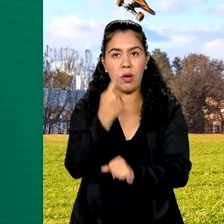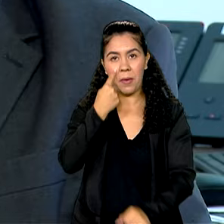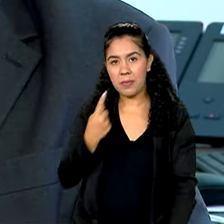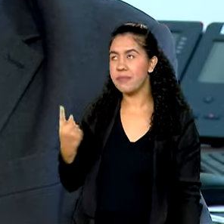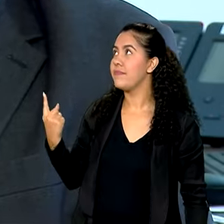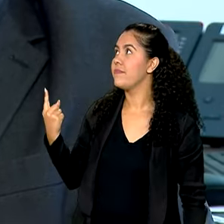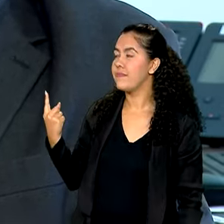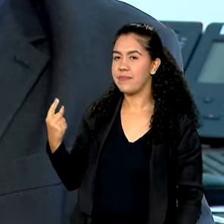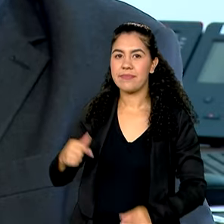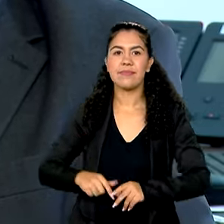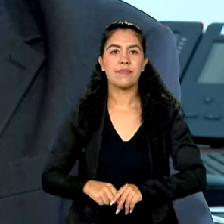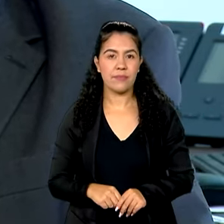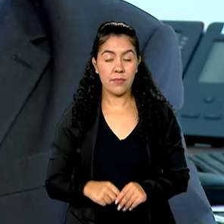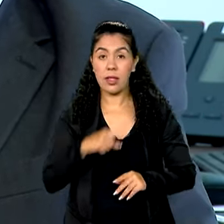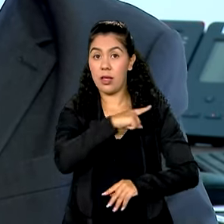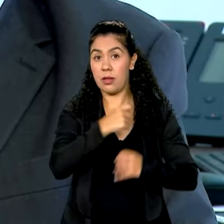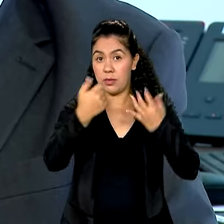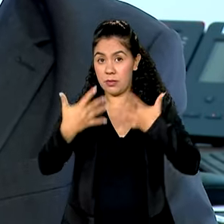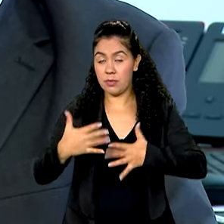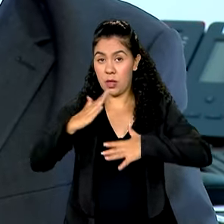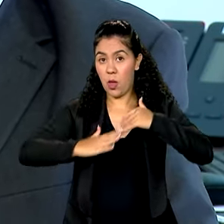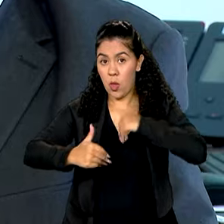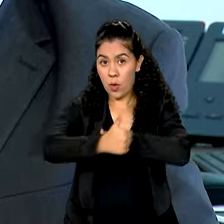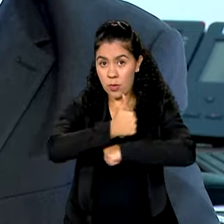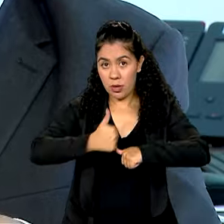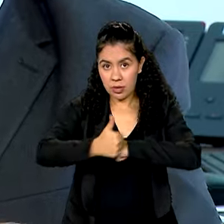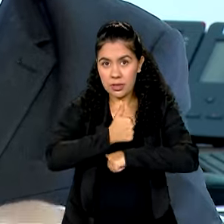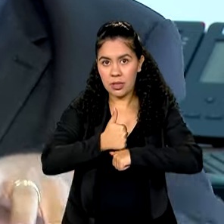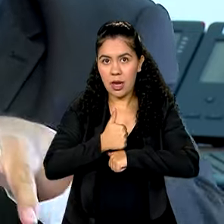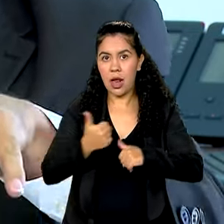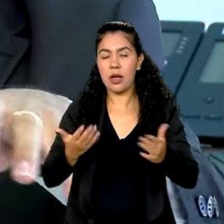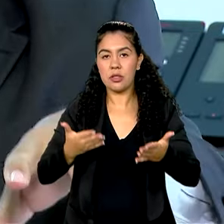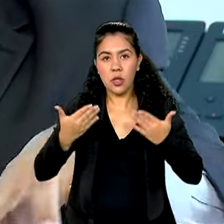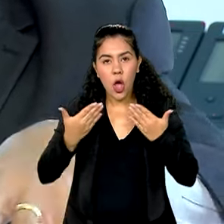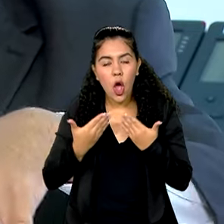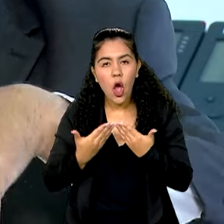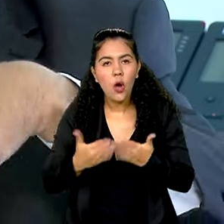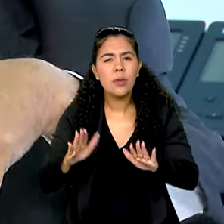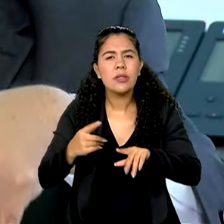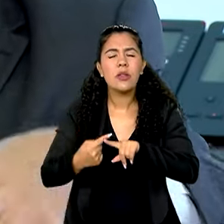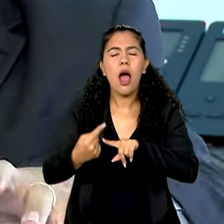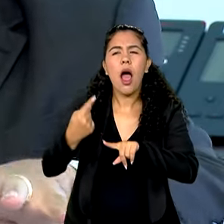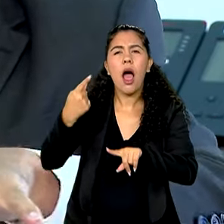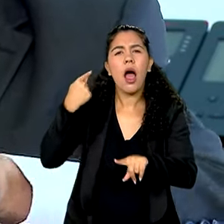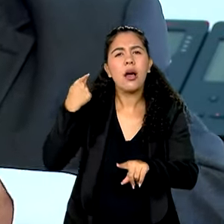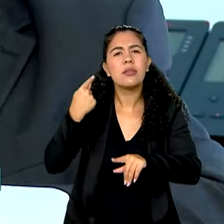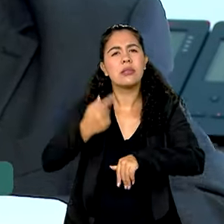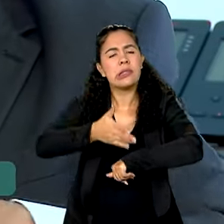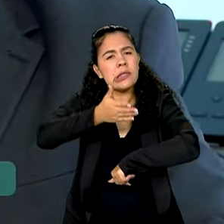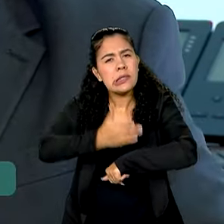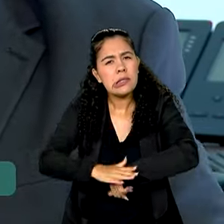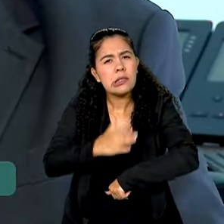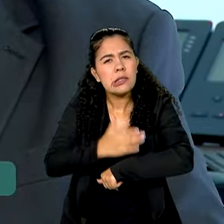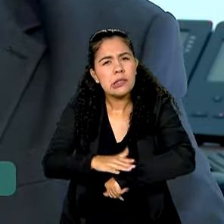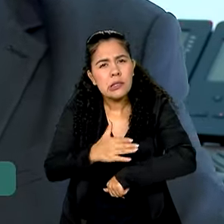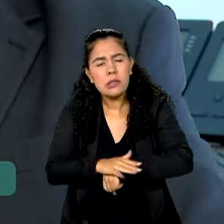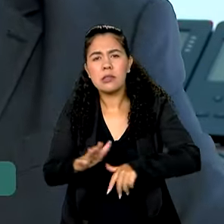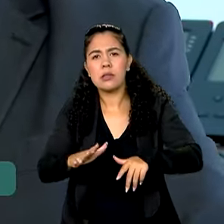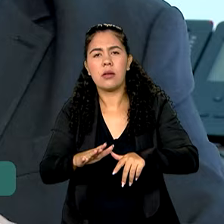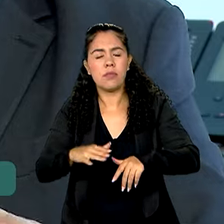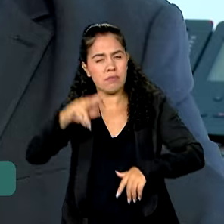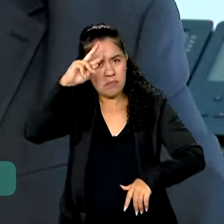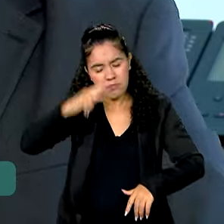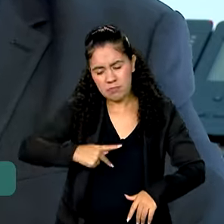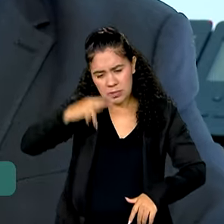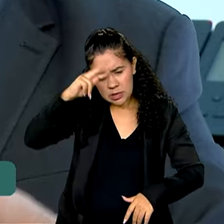R$ 2.700.000. Essas atletas que hoje estão no alto rendimento começaram em uma pequena quadra, praticando por conta própria, e